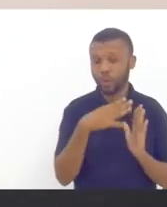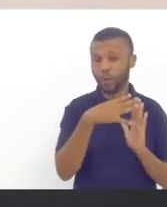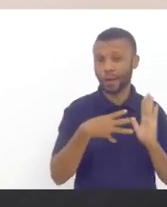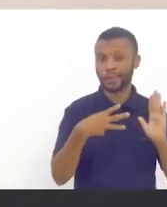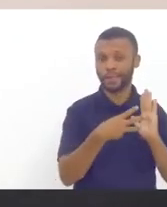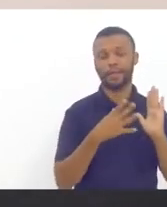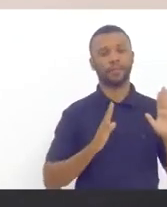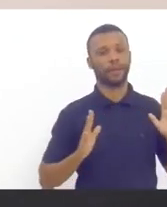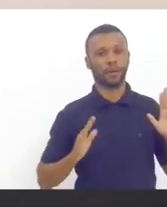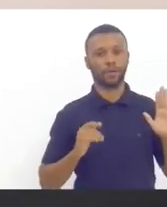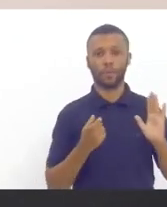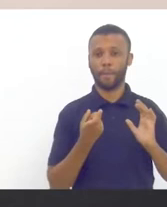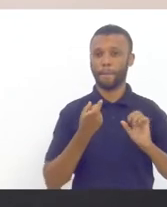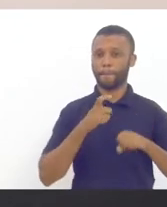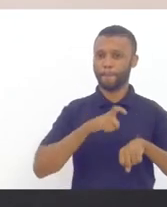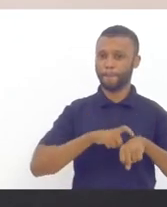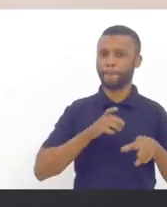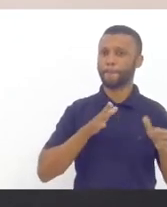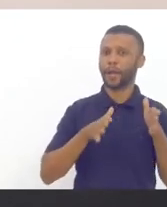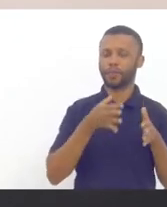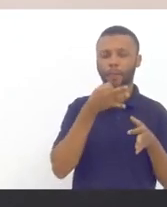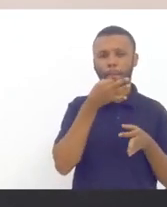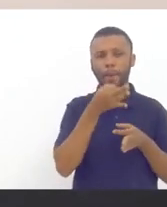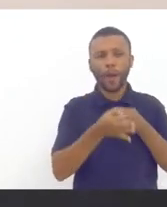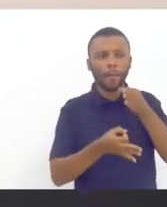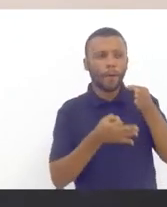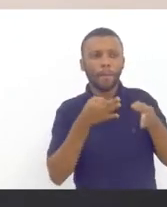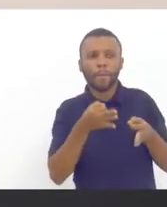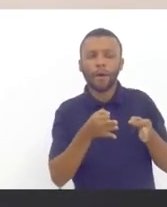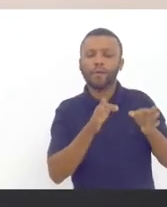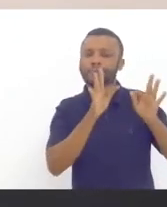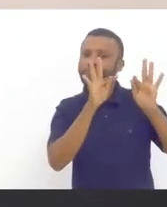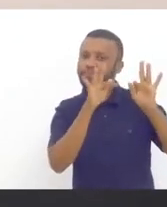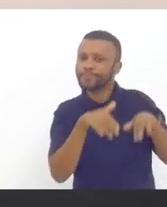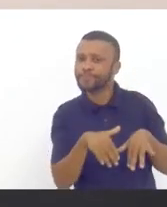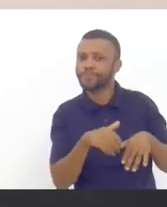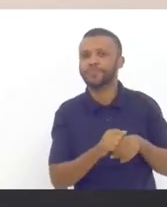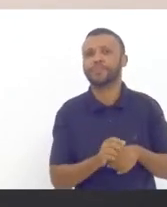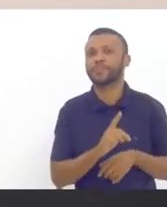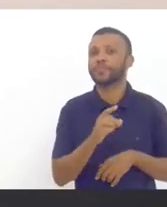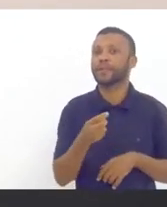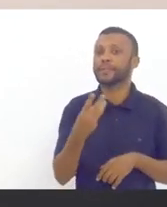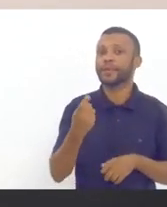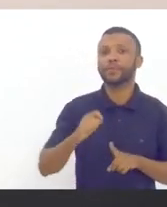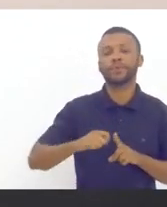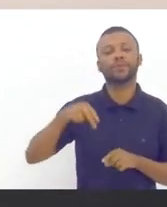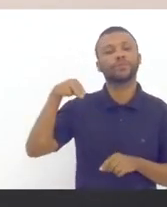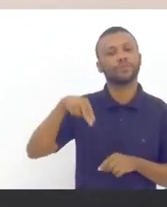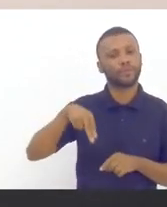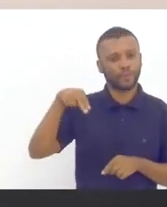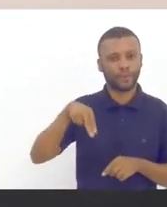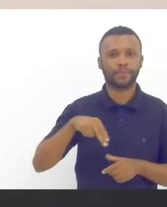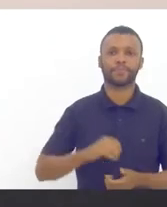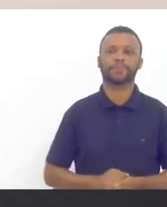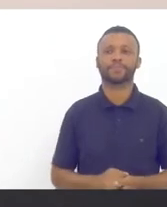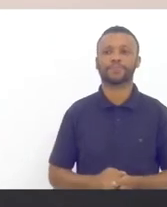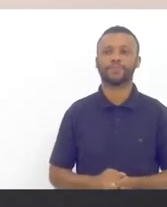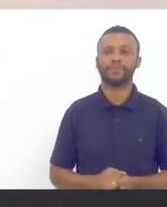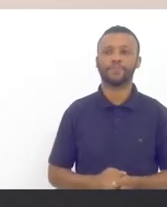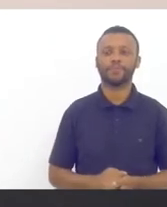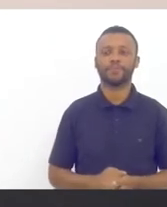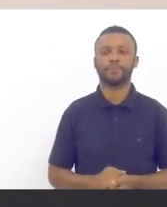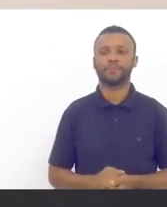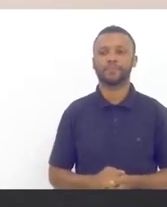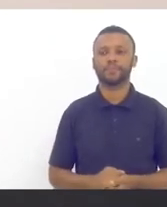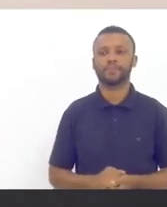o prazo para encerramento das emendas será 3 de novembro. 3 de